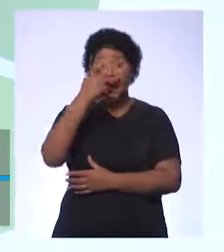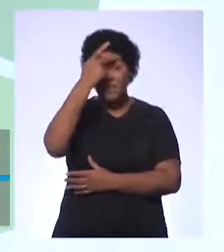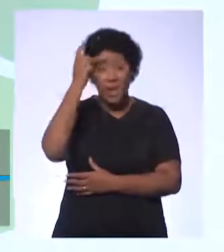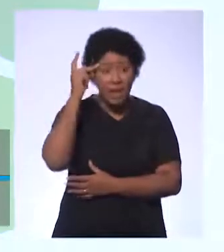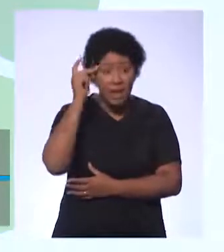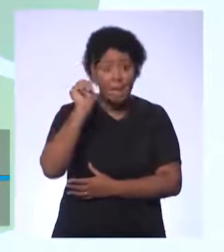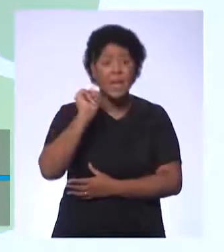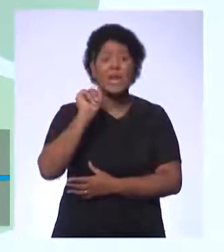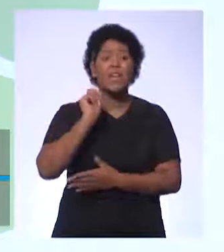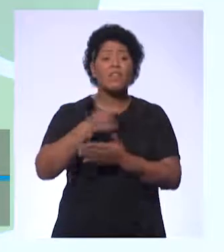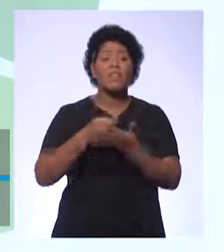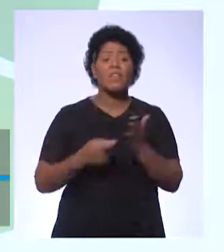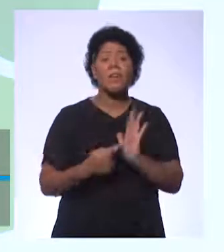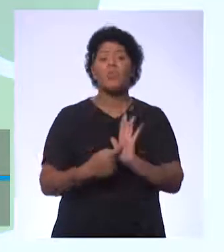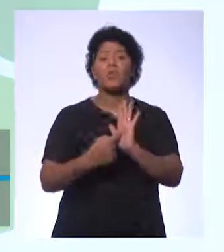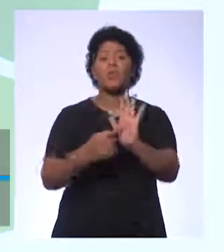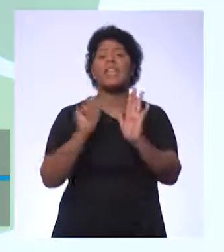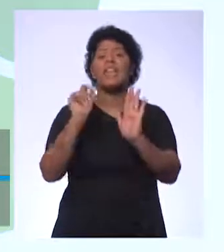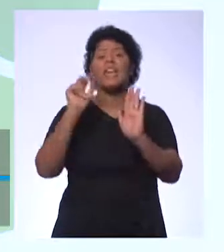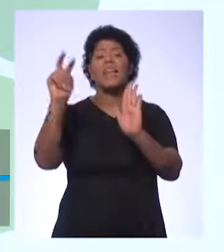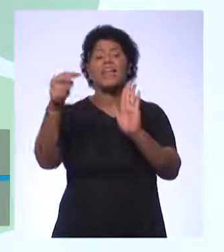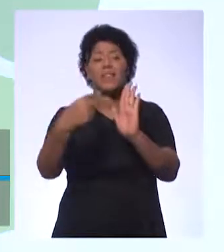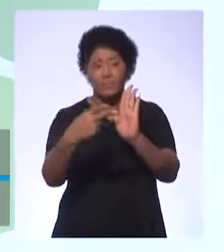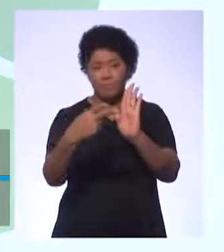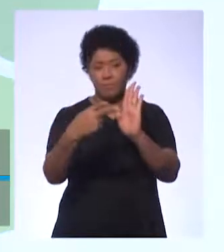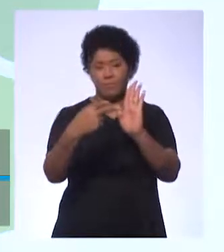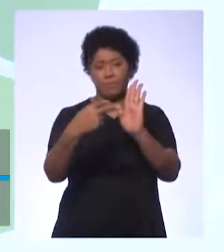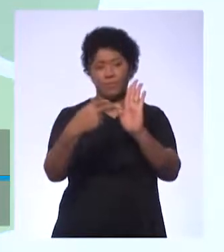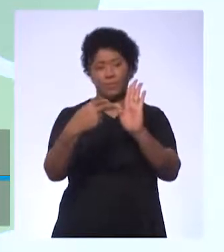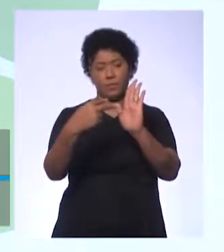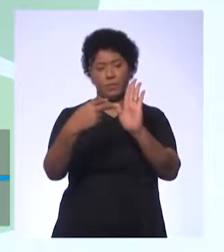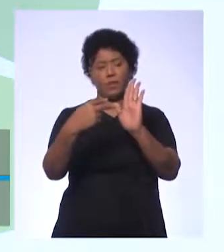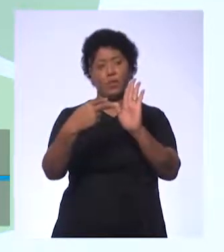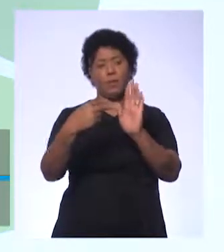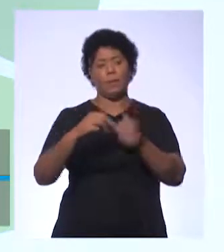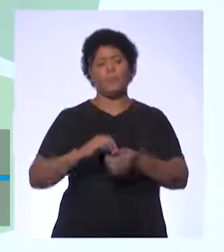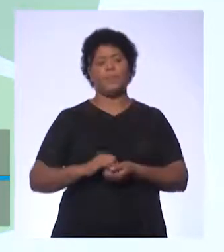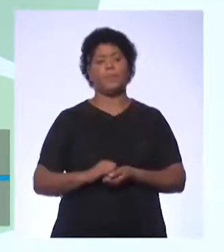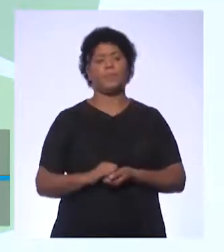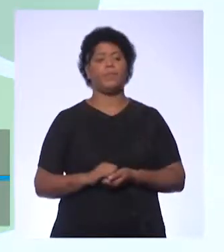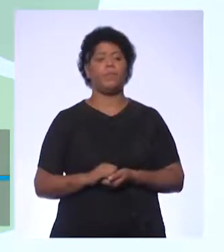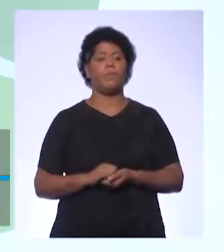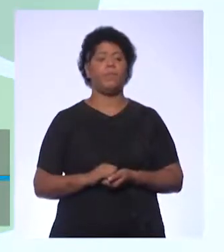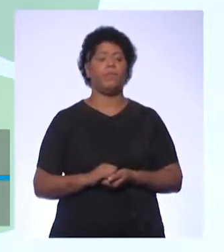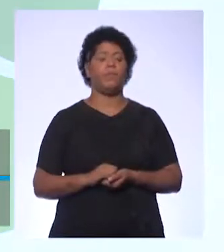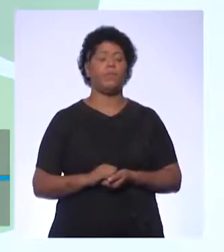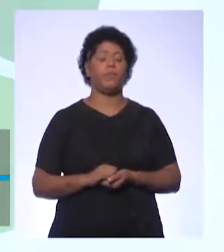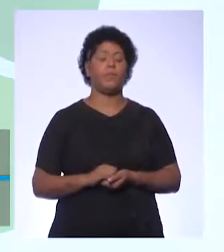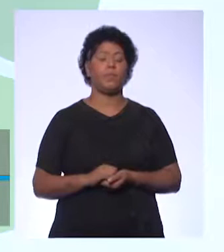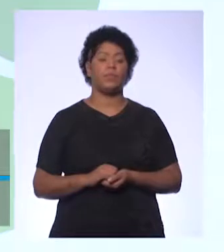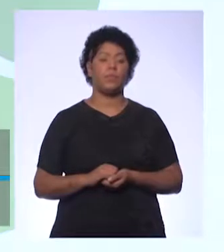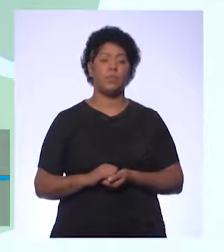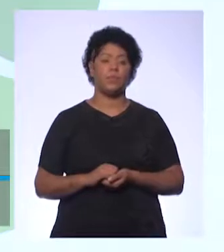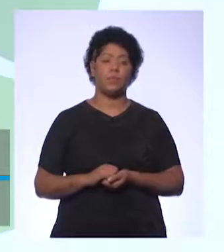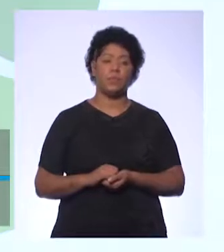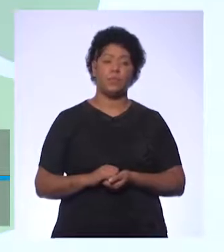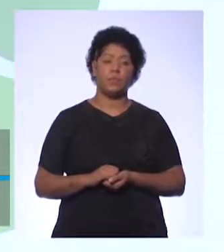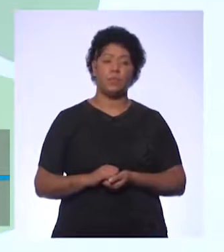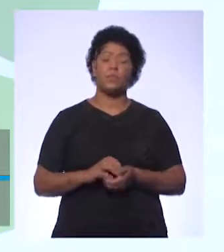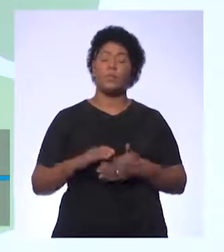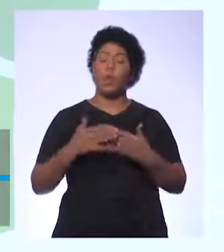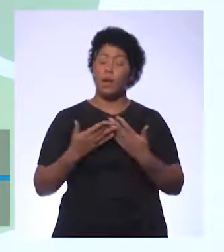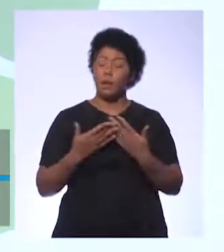você está escrevendo, né? Ou para quem você está fazendo o seu podcast também, que é o seu texto oral. E aí você